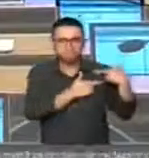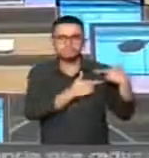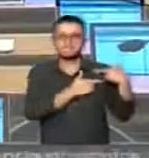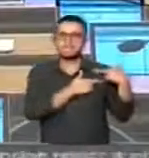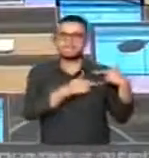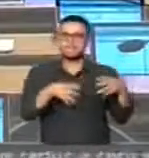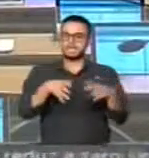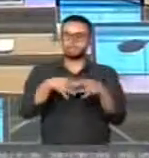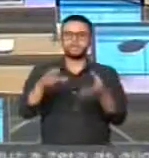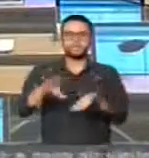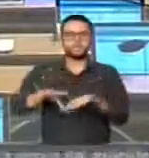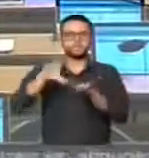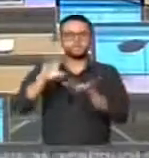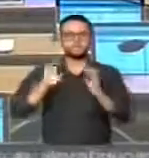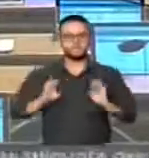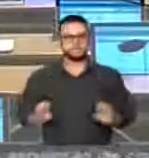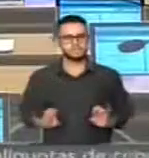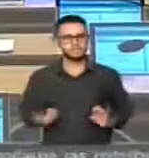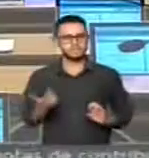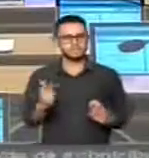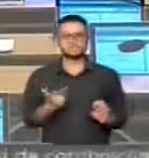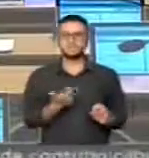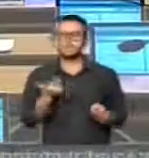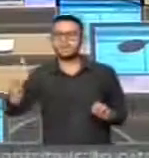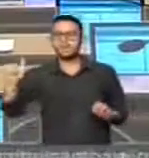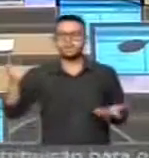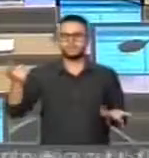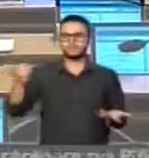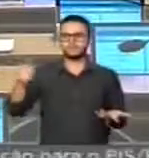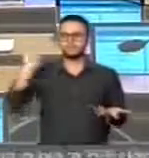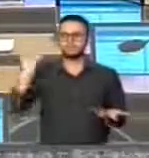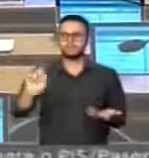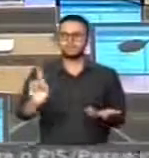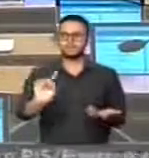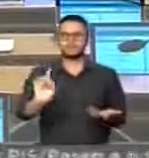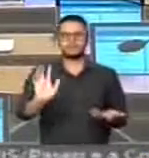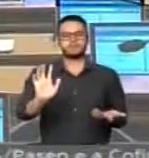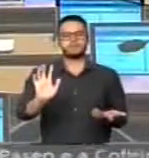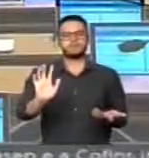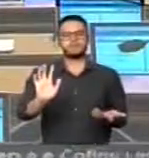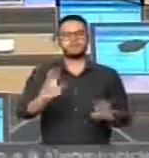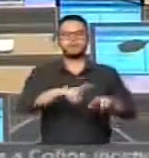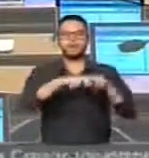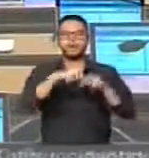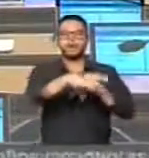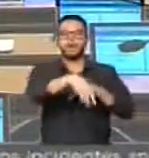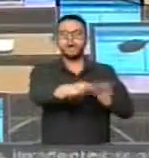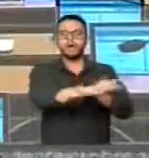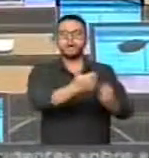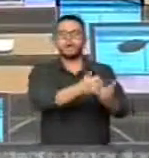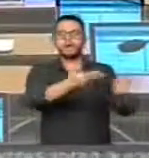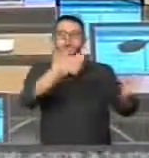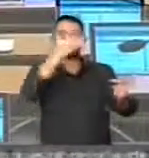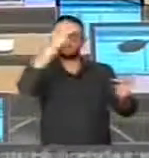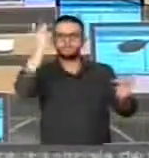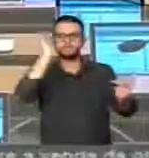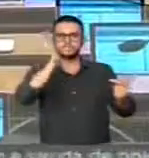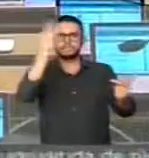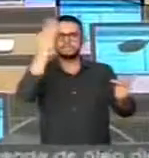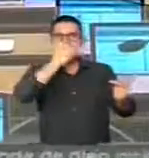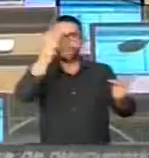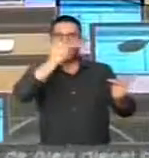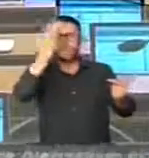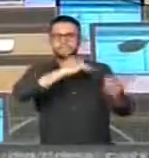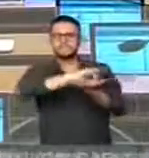Ética, outra alternativa diante dos fatos amplamente comprovados